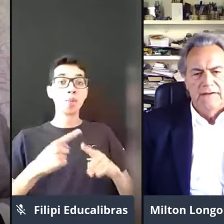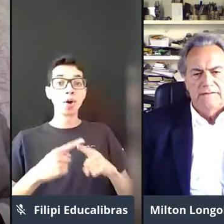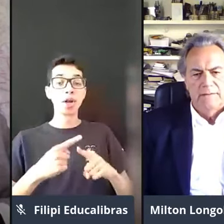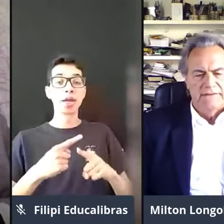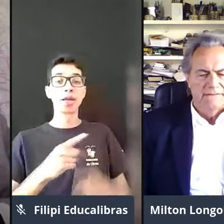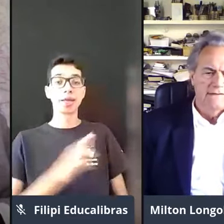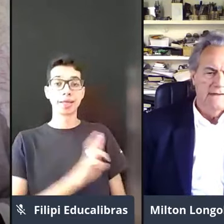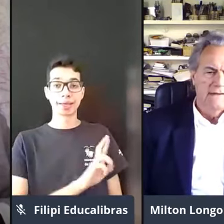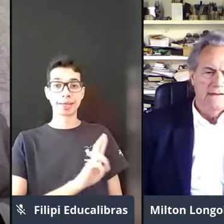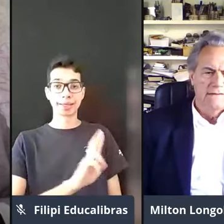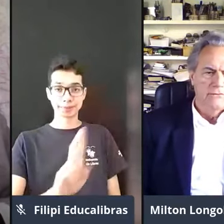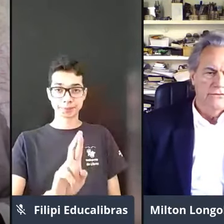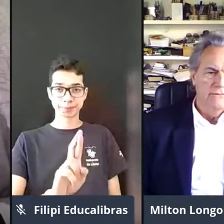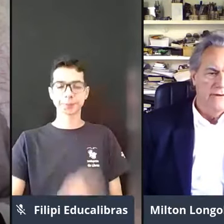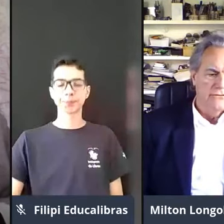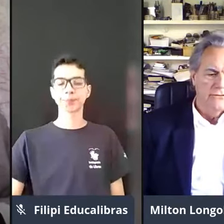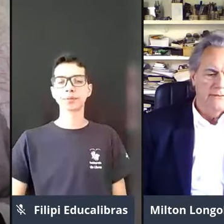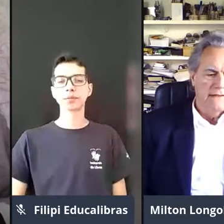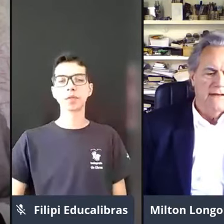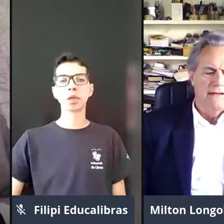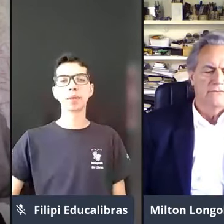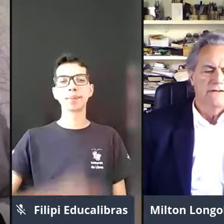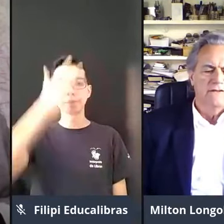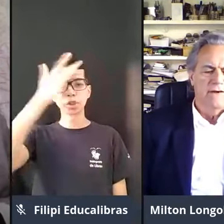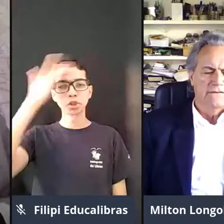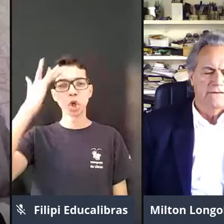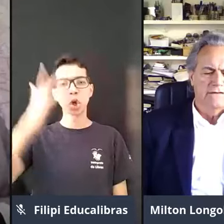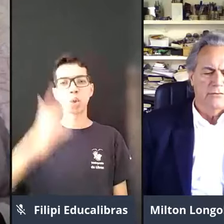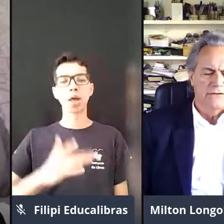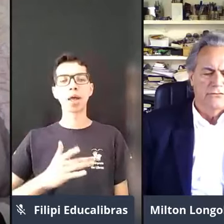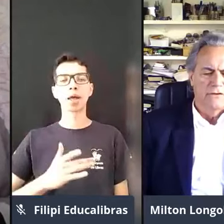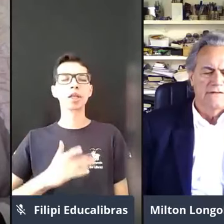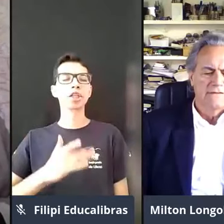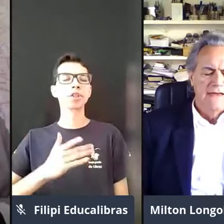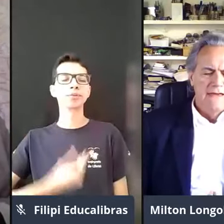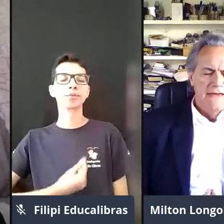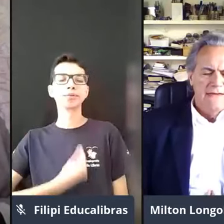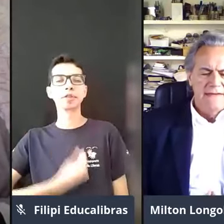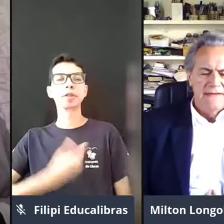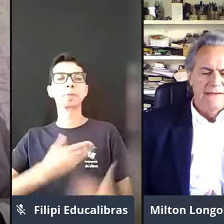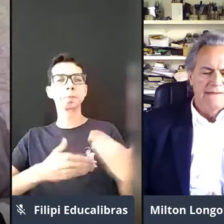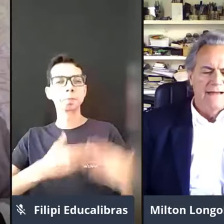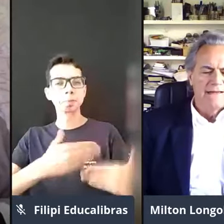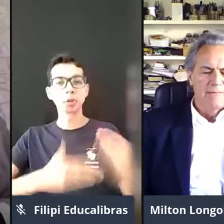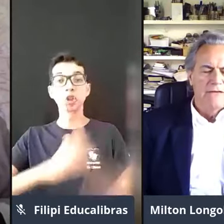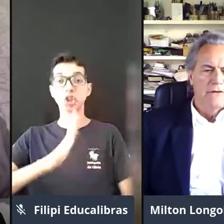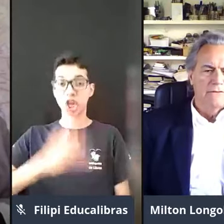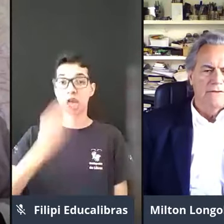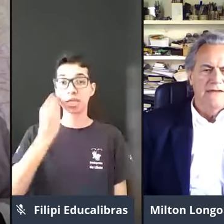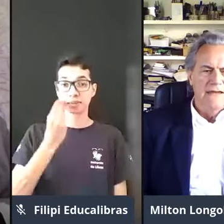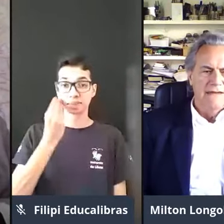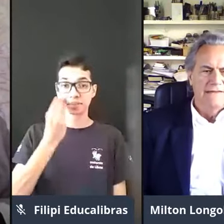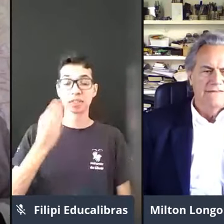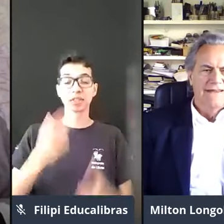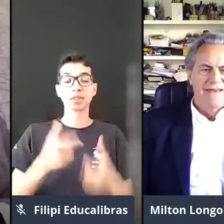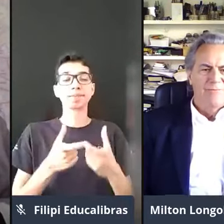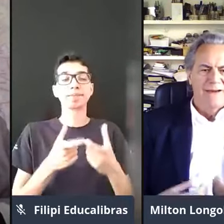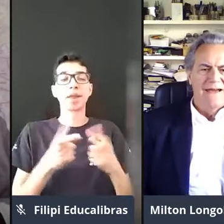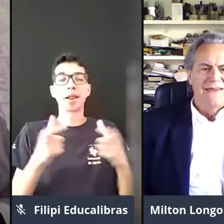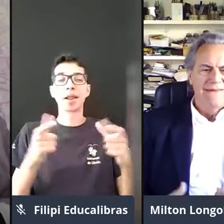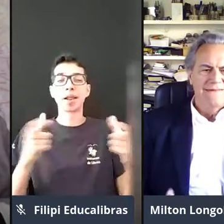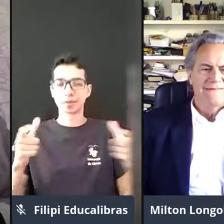têm uma experiência bastante grande nos diversos mercados, em diversas situações, e nada melhor do que